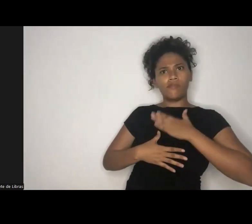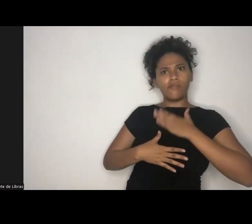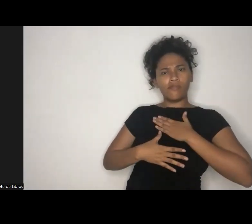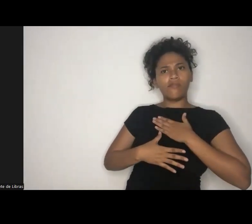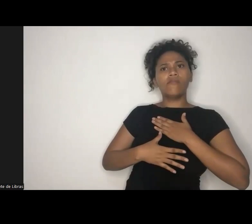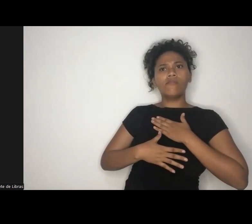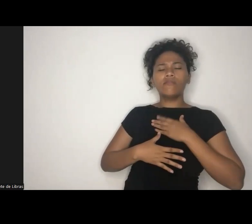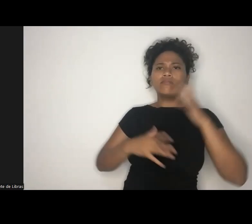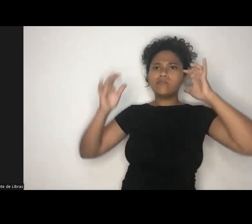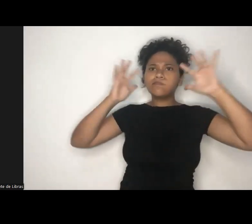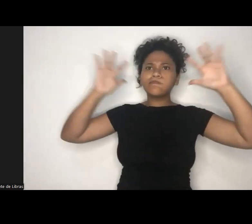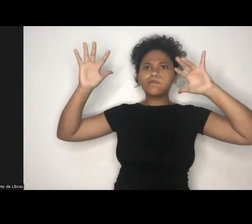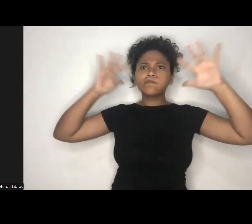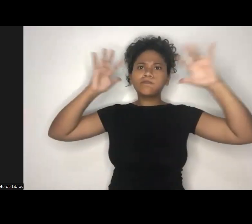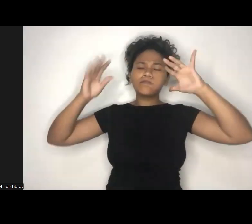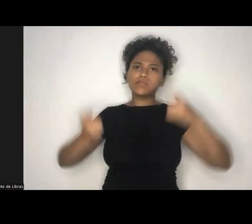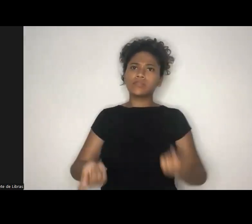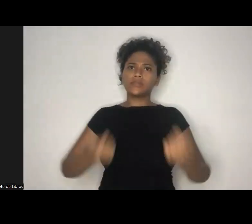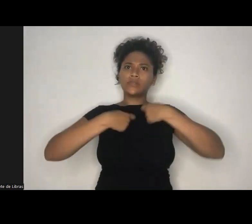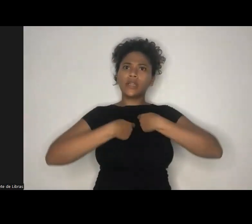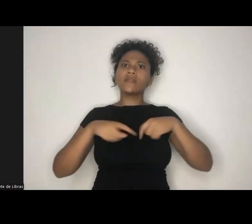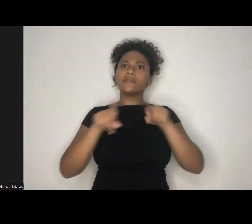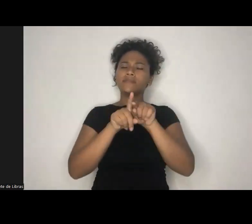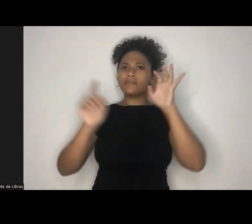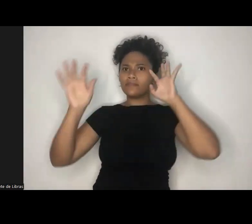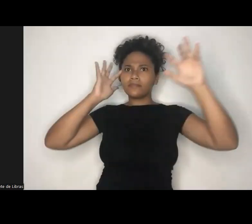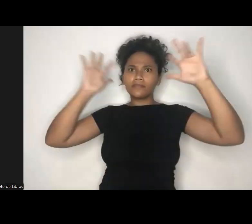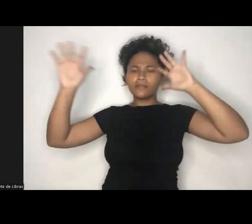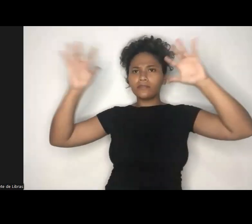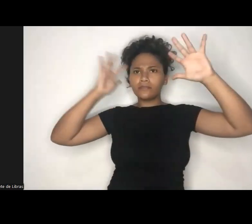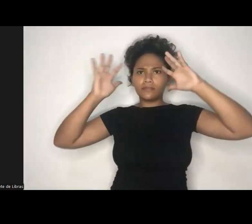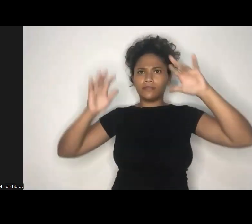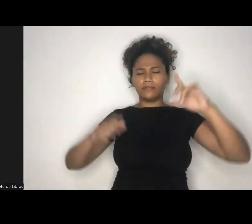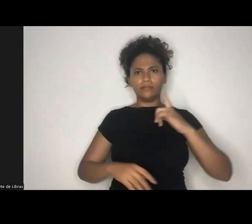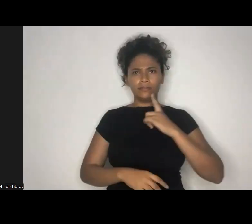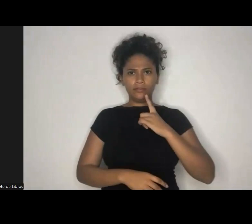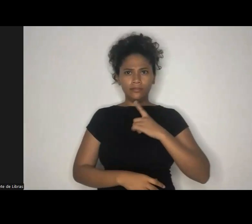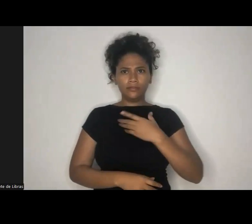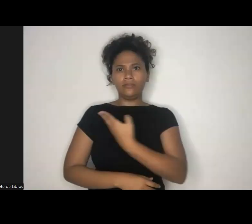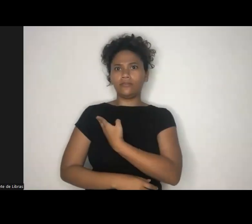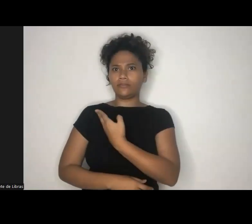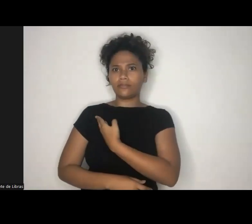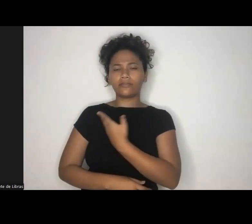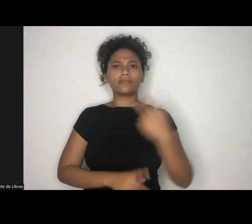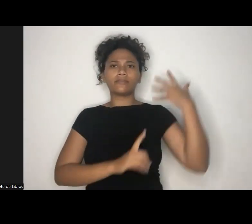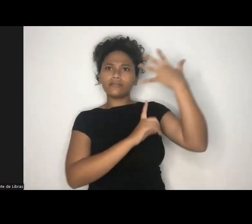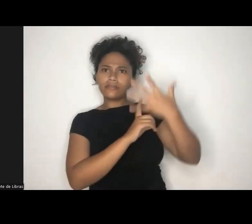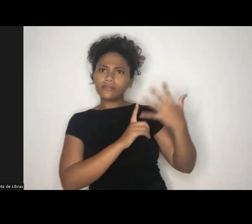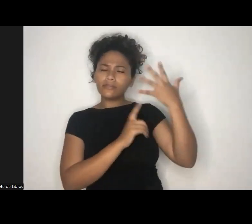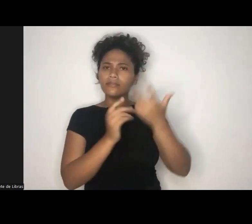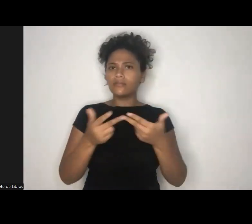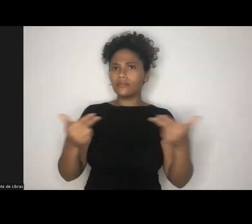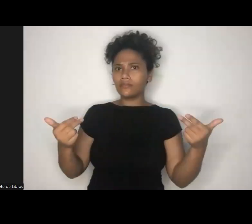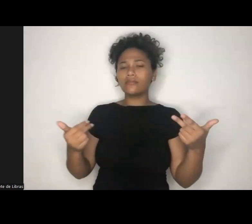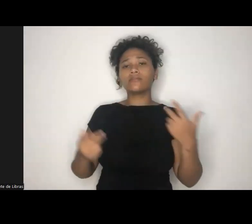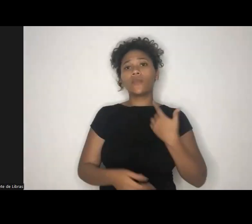refletindo e que me fizeram refletir todas as reflexões dos colegas palestrantes provocadores e